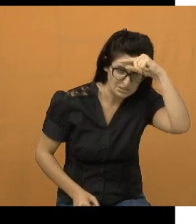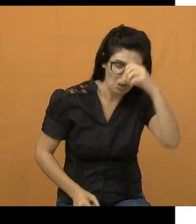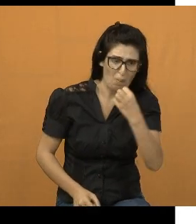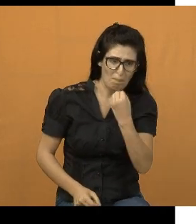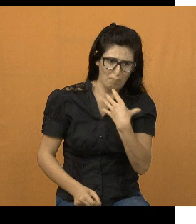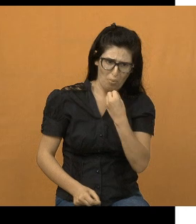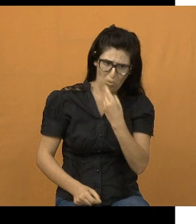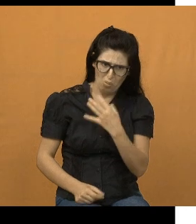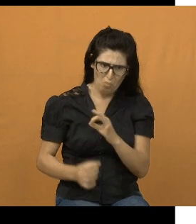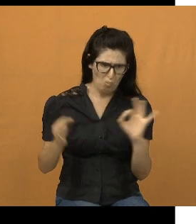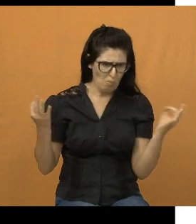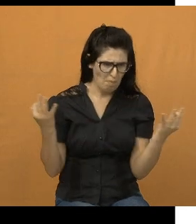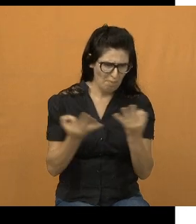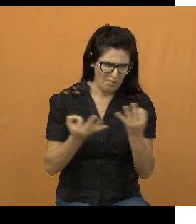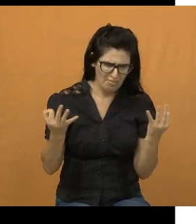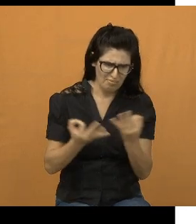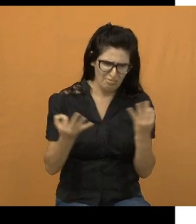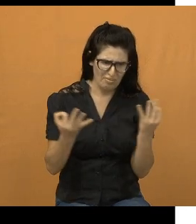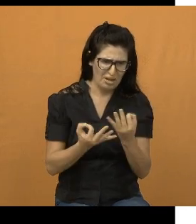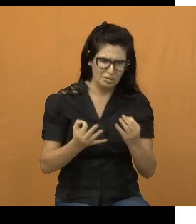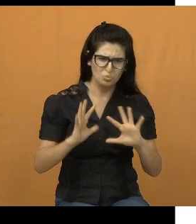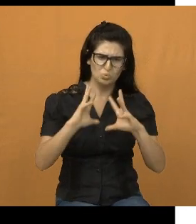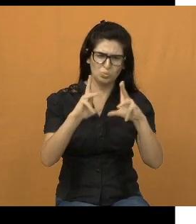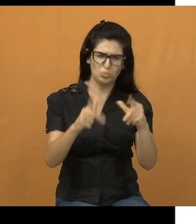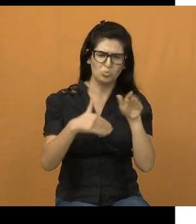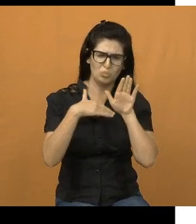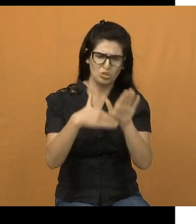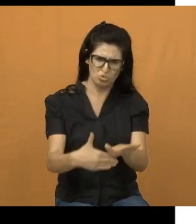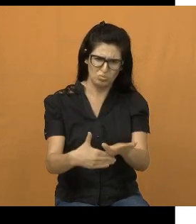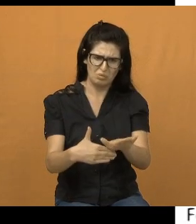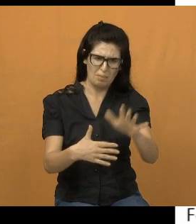tela aquilo que se presta.